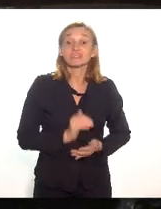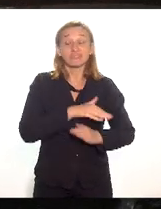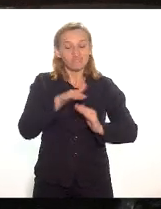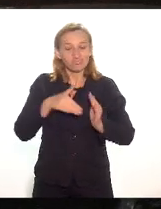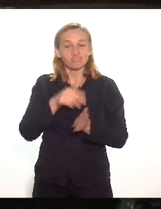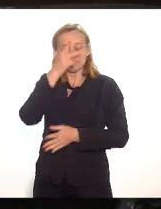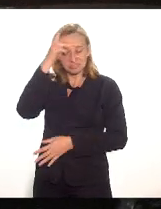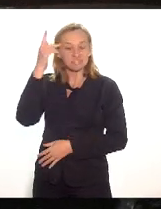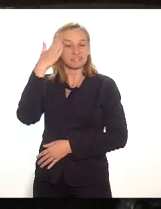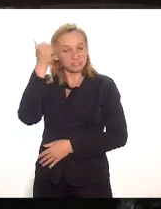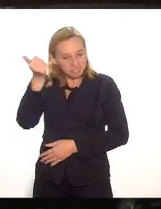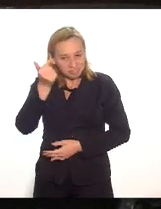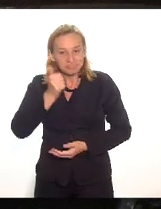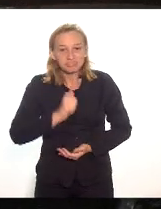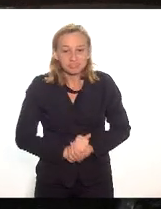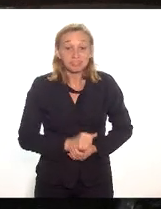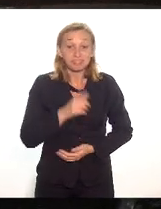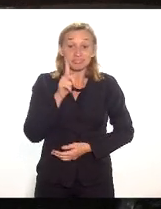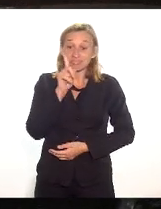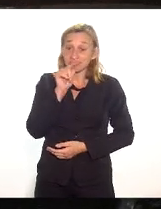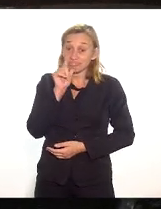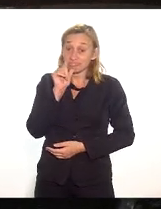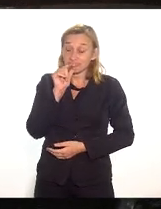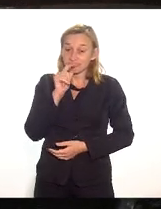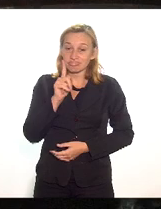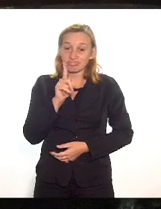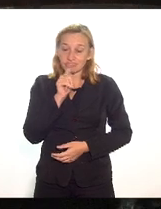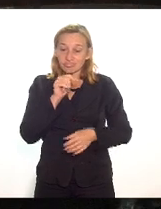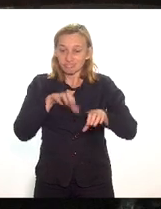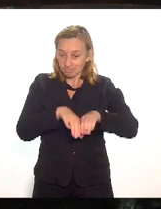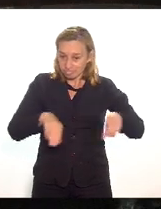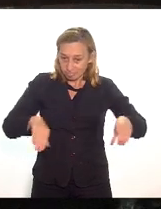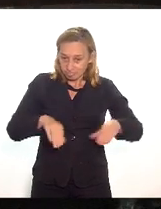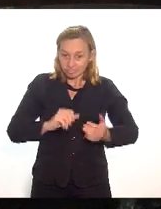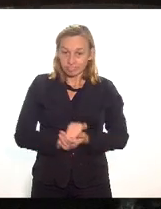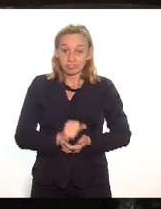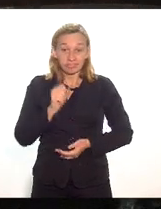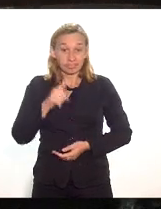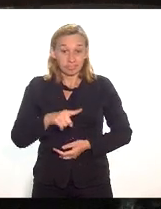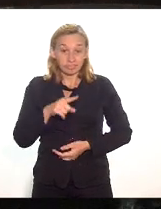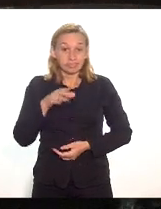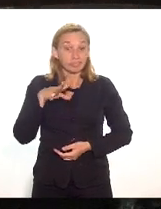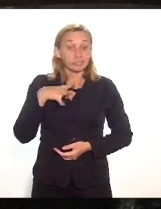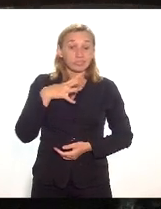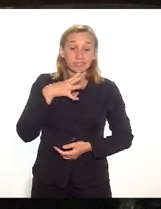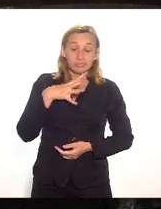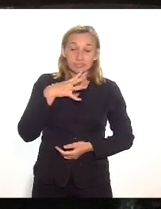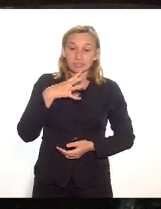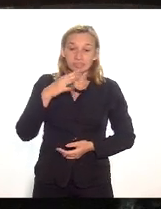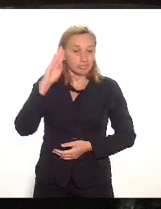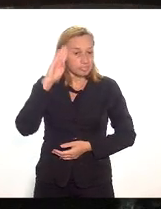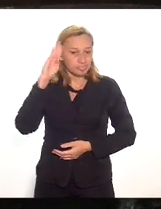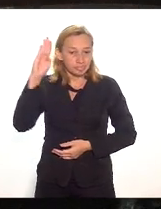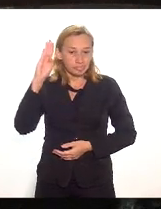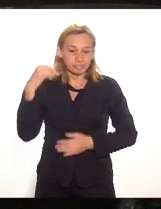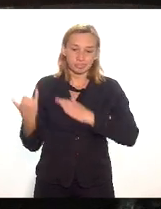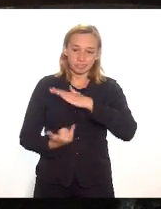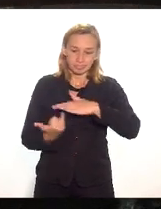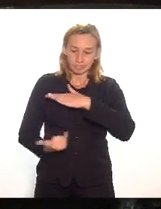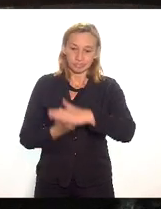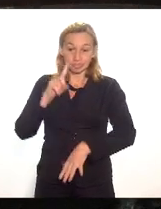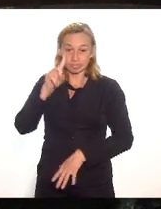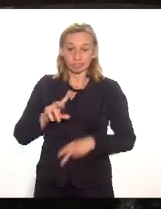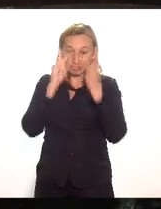mundo sabe que água e saneamento básico é reconhecido pelas principais instituições de